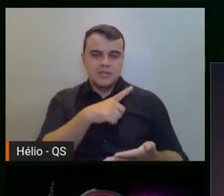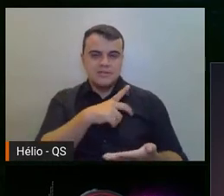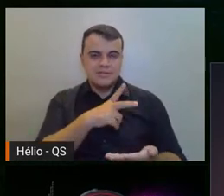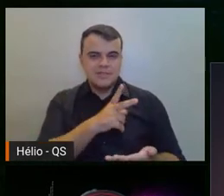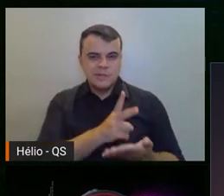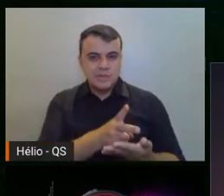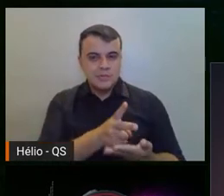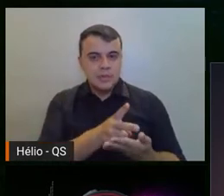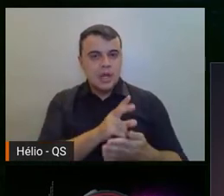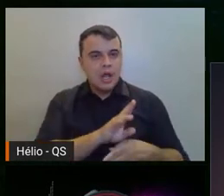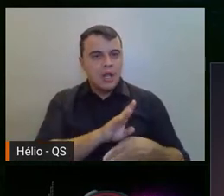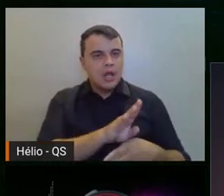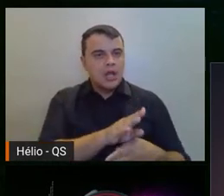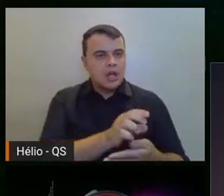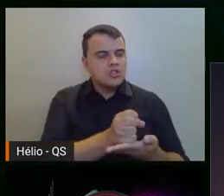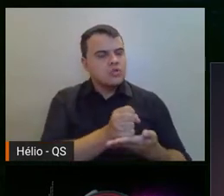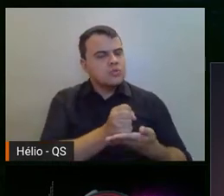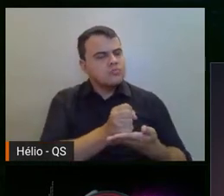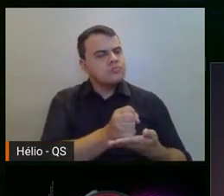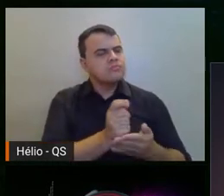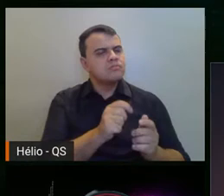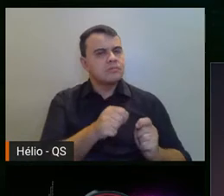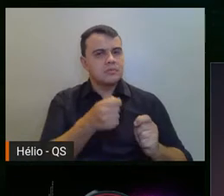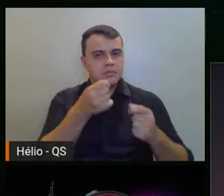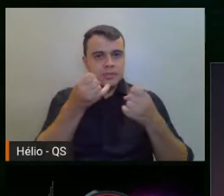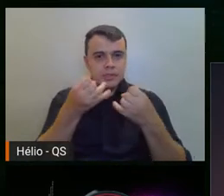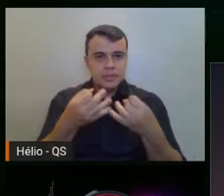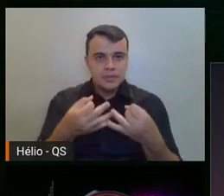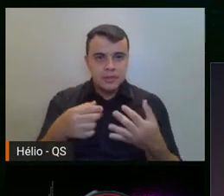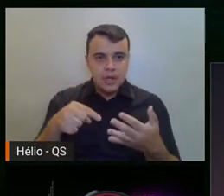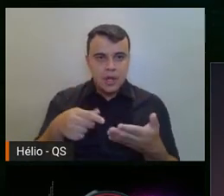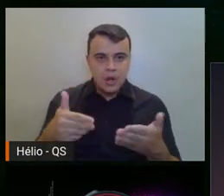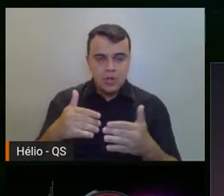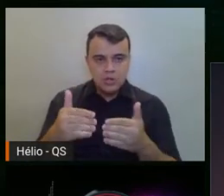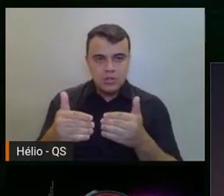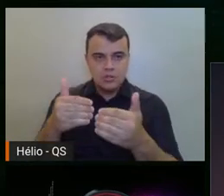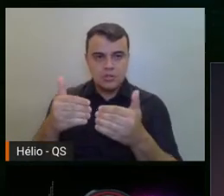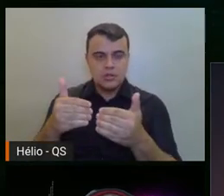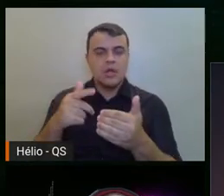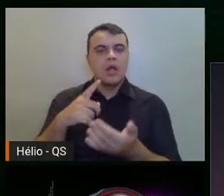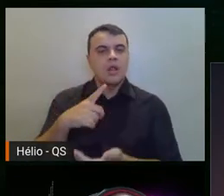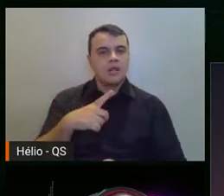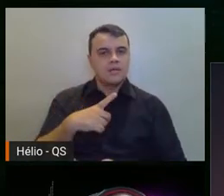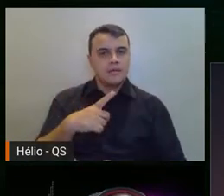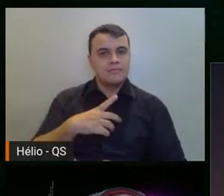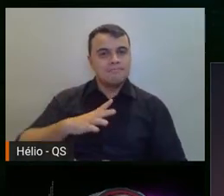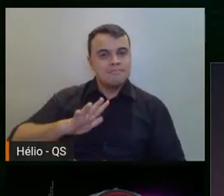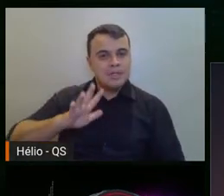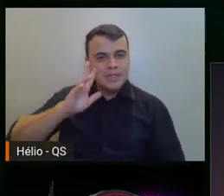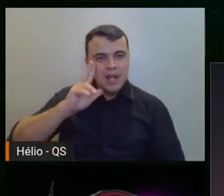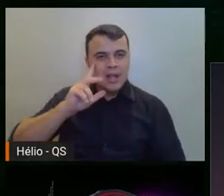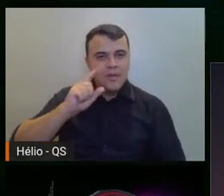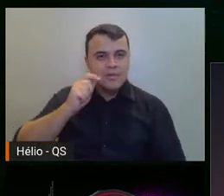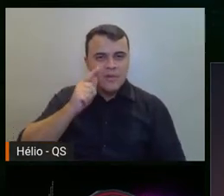que vocês se ajudem e a gente vai falar bastante sobre isso ao longo da jornada mas assim cara não consegui ajuda